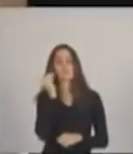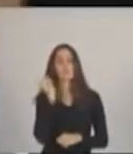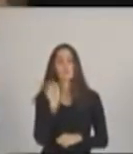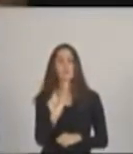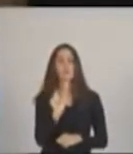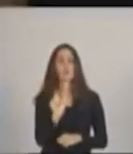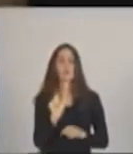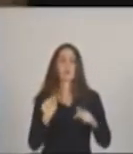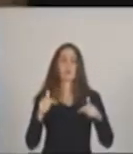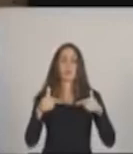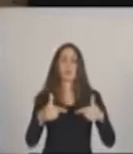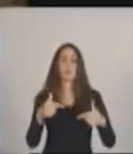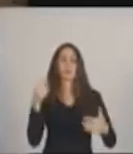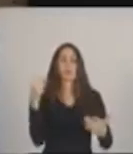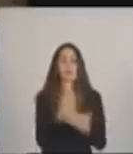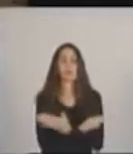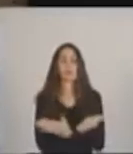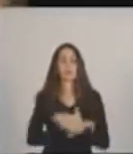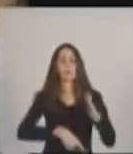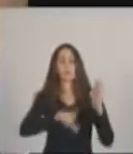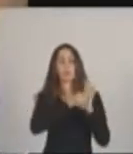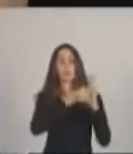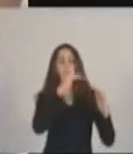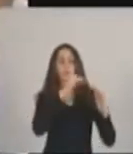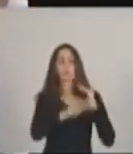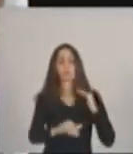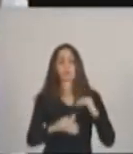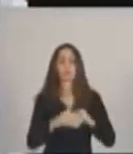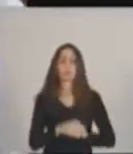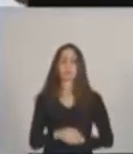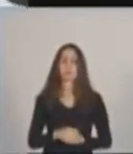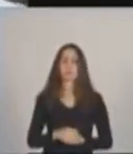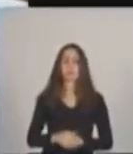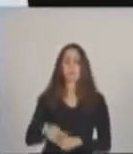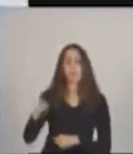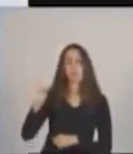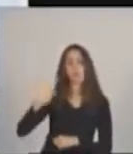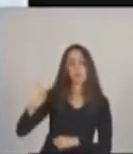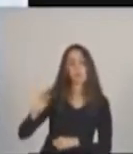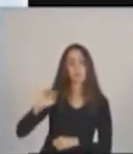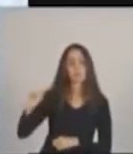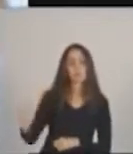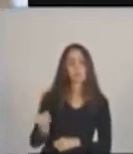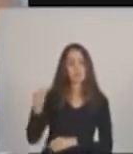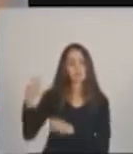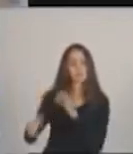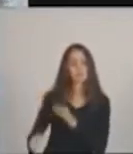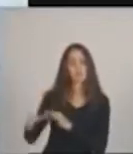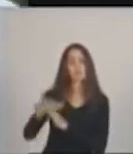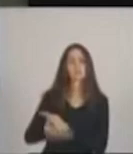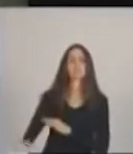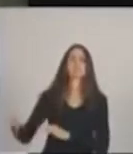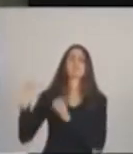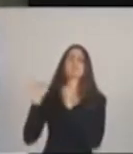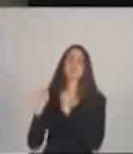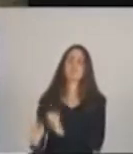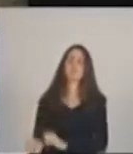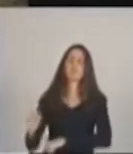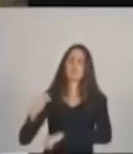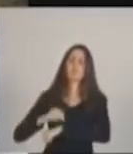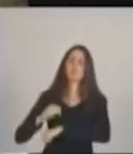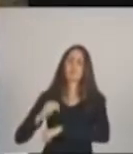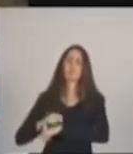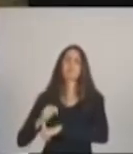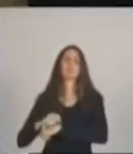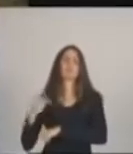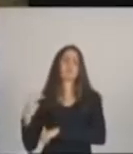ato ilegal e constitucional. O Tribunal de Justiça também pode ter os seus momentos de constitucionalidade e